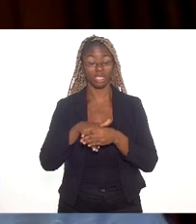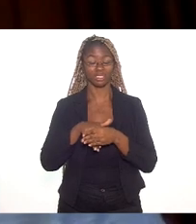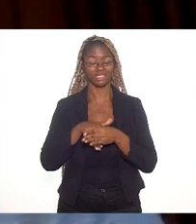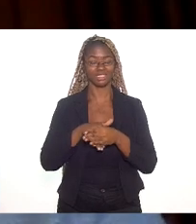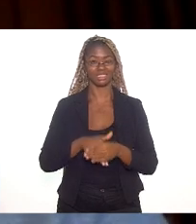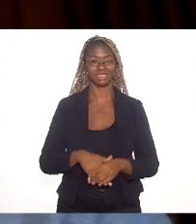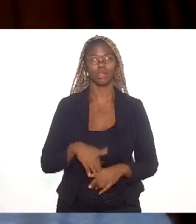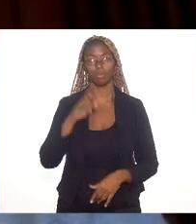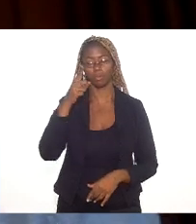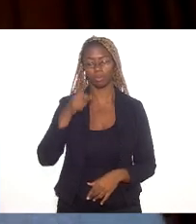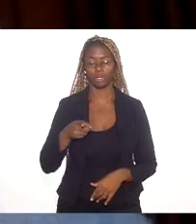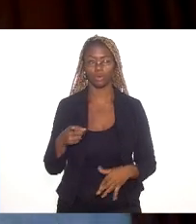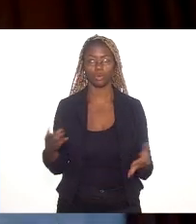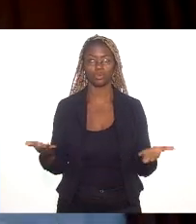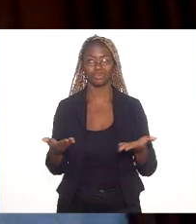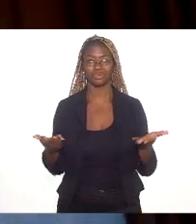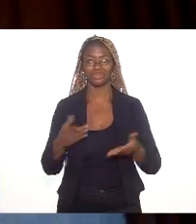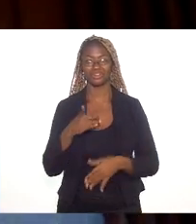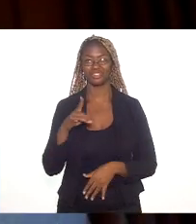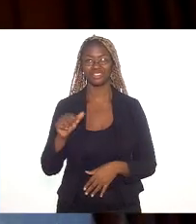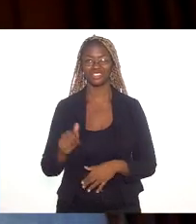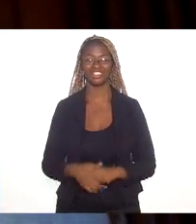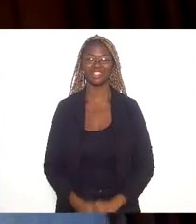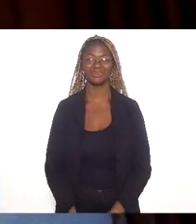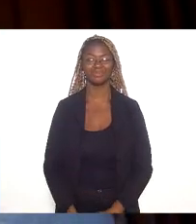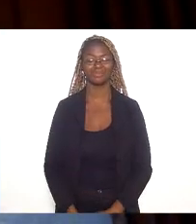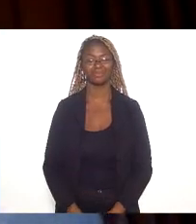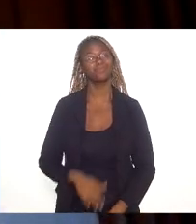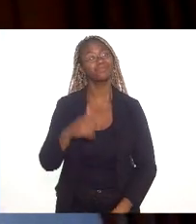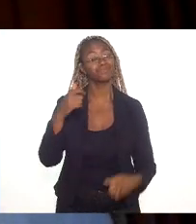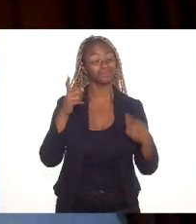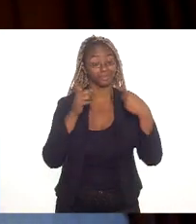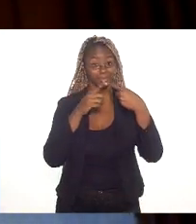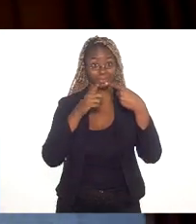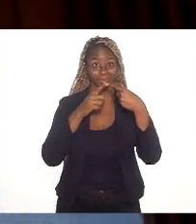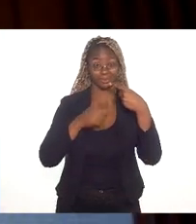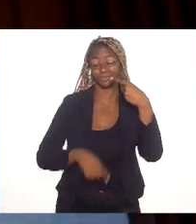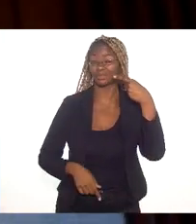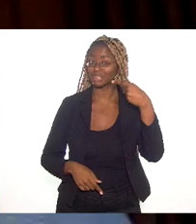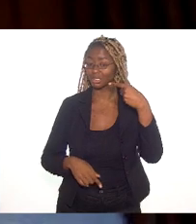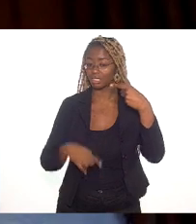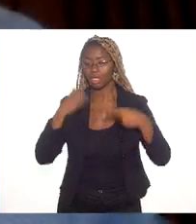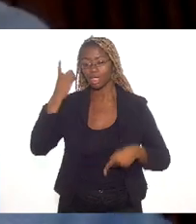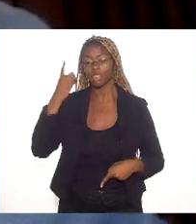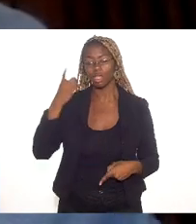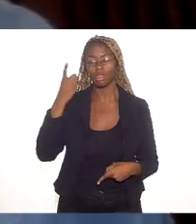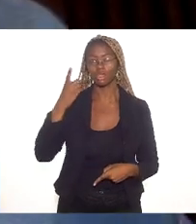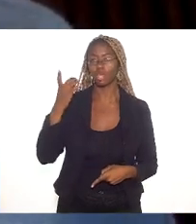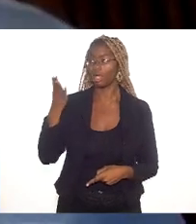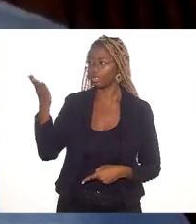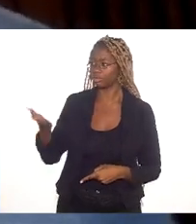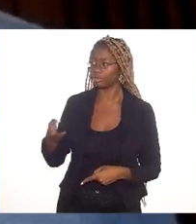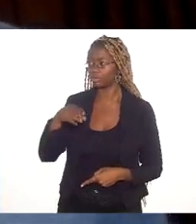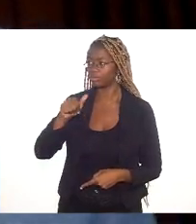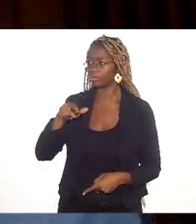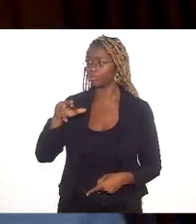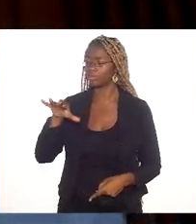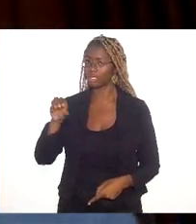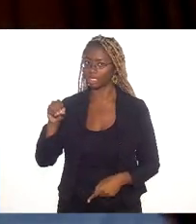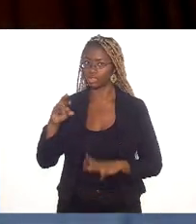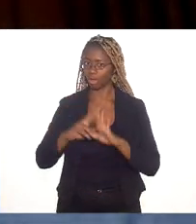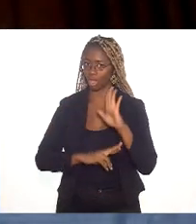ordem do dia. A primeira item da pauta, relatoria do deputado Márcio Pacheco.